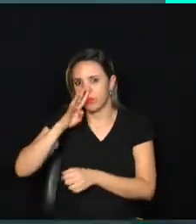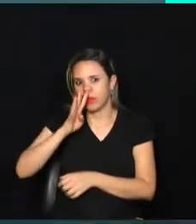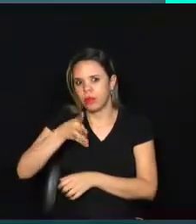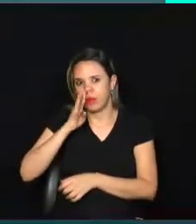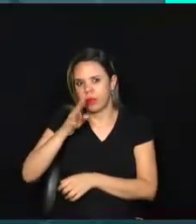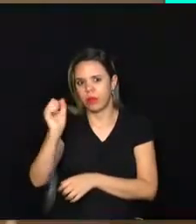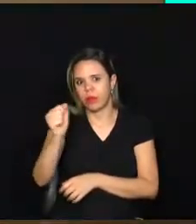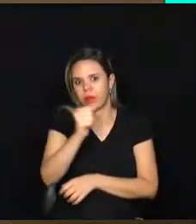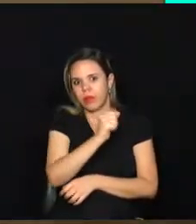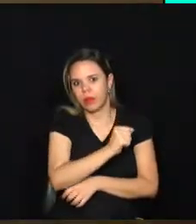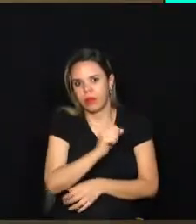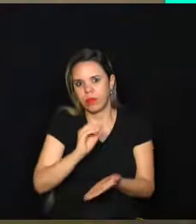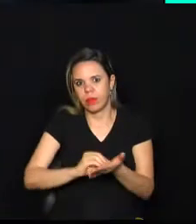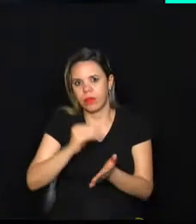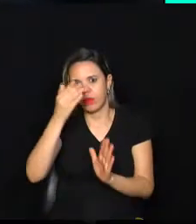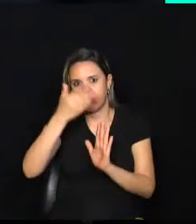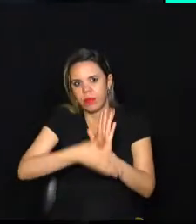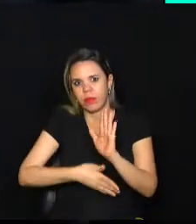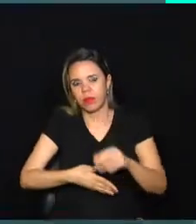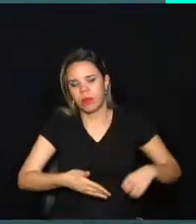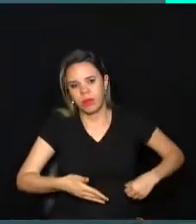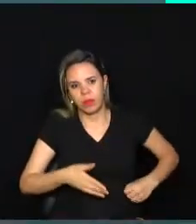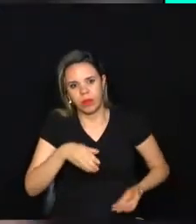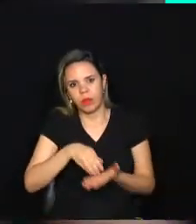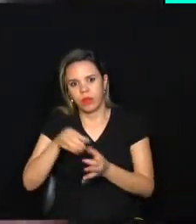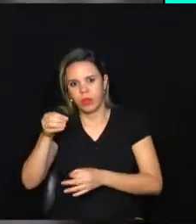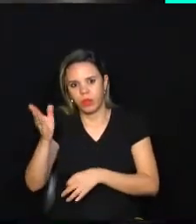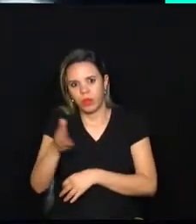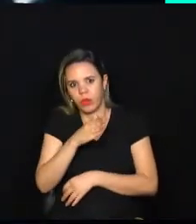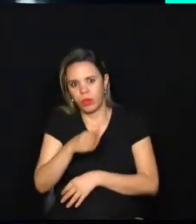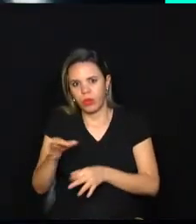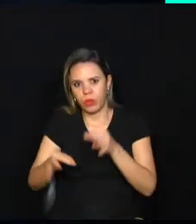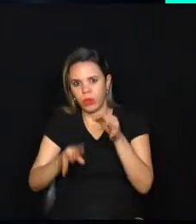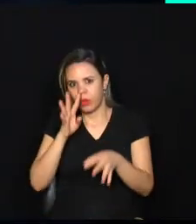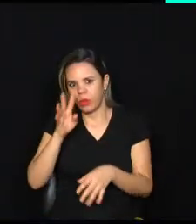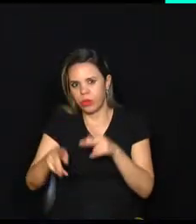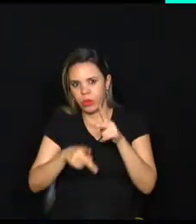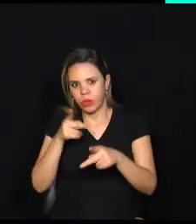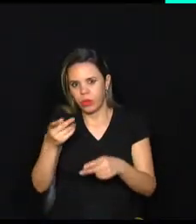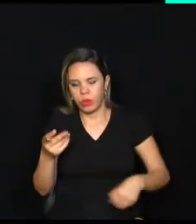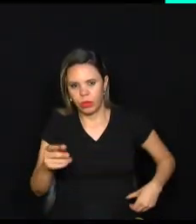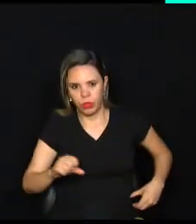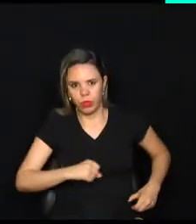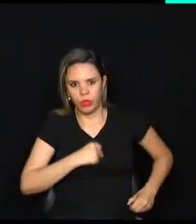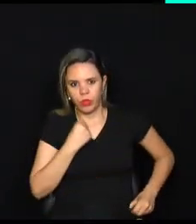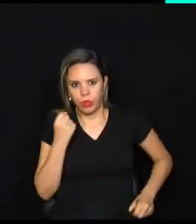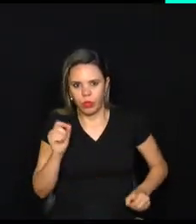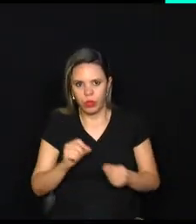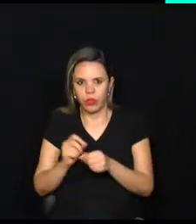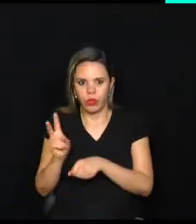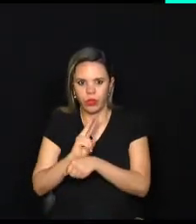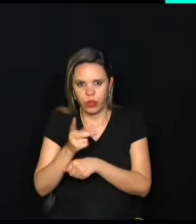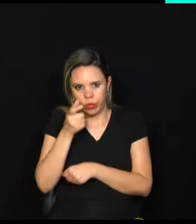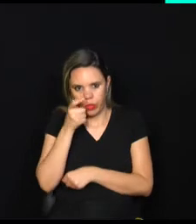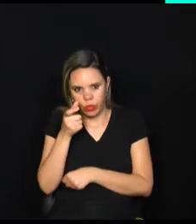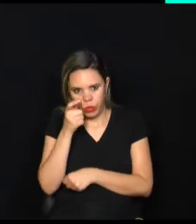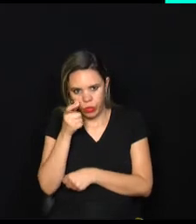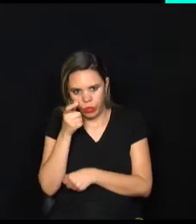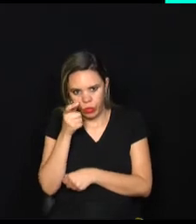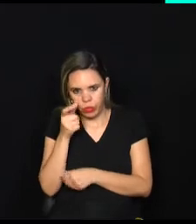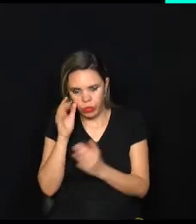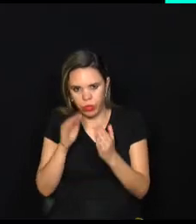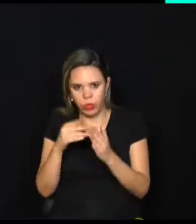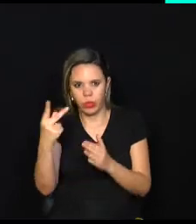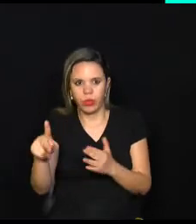genocídio. Por falta de provas, o tribunal anula o julgamento e a população indignada faz uma vigília diante da